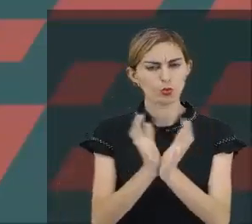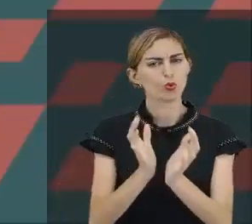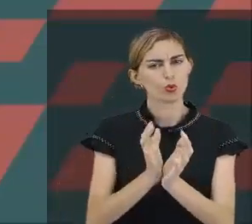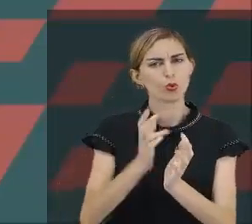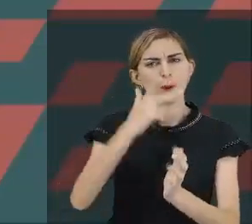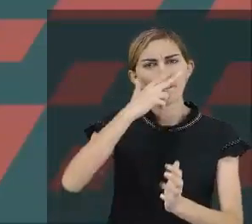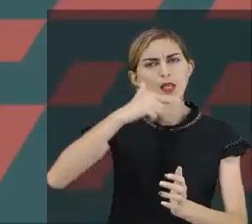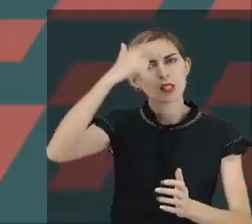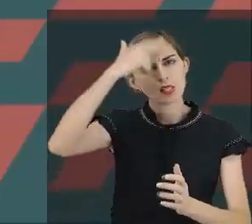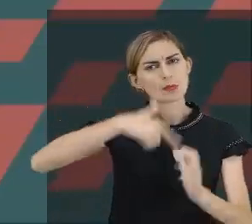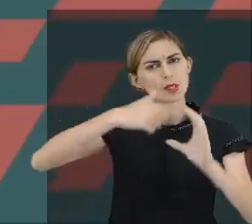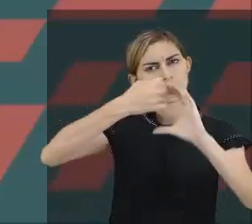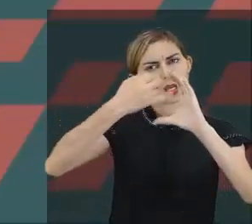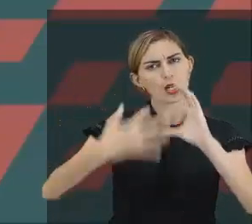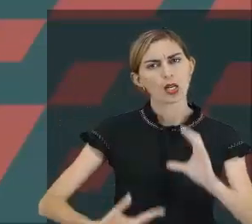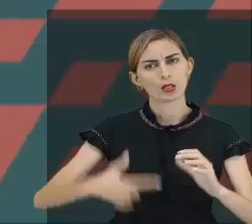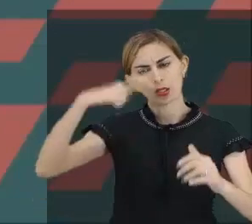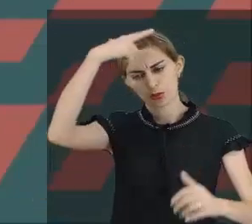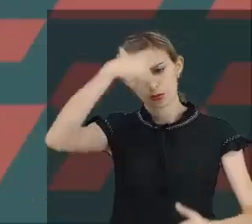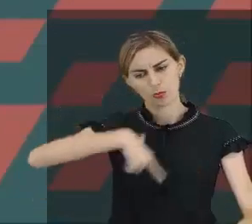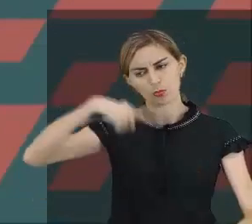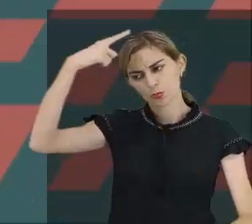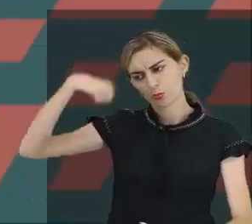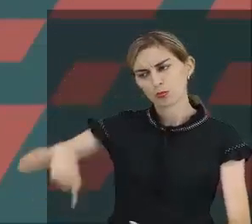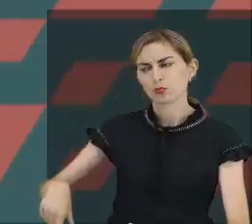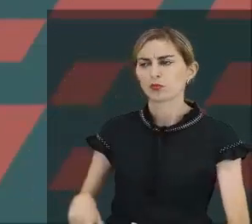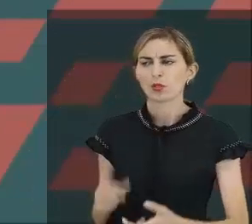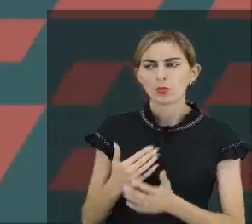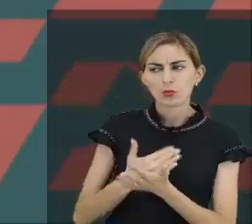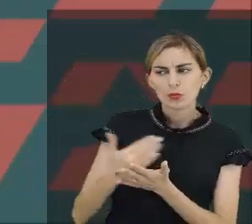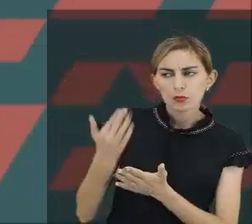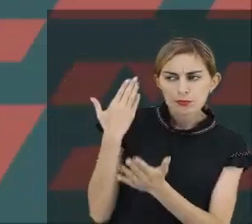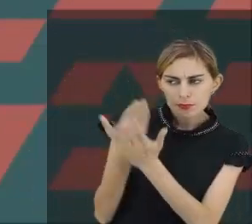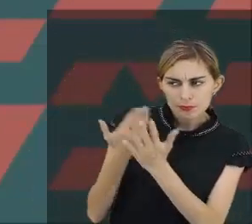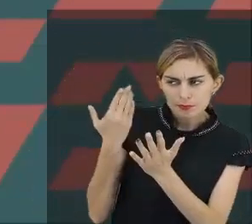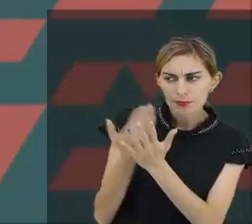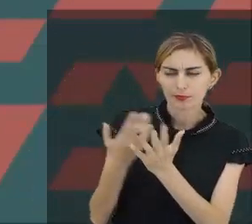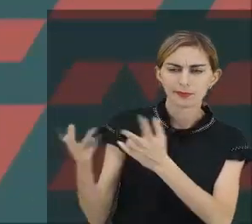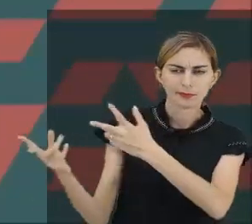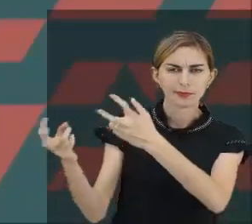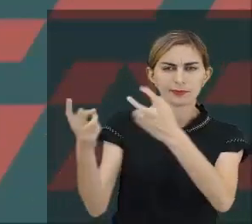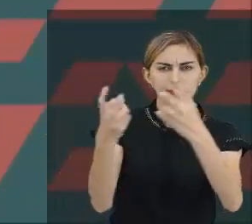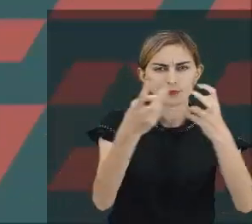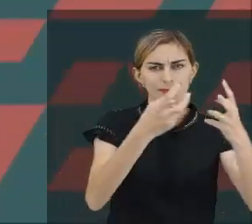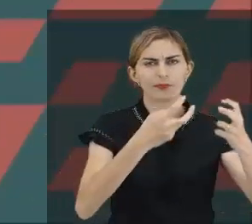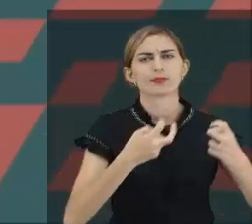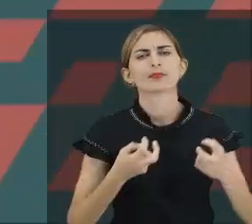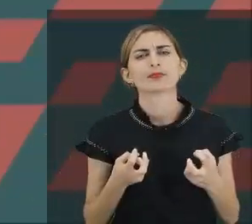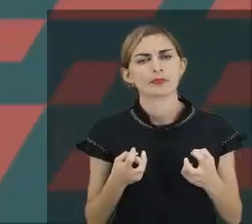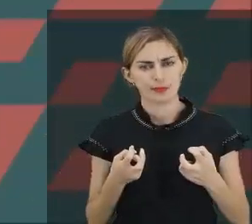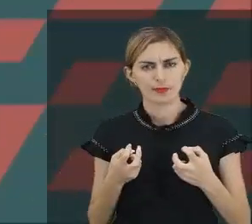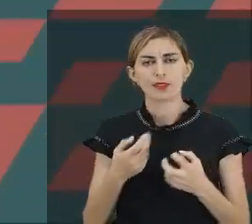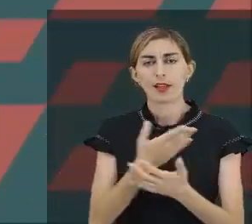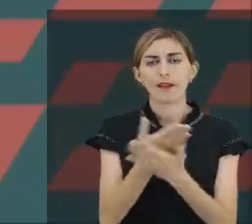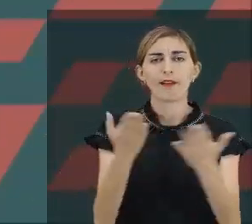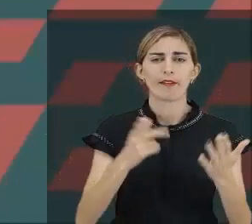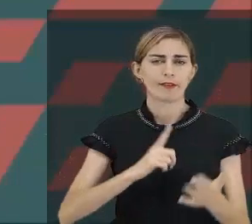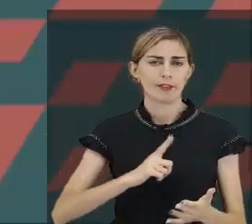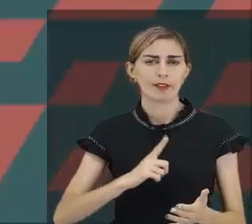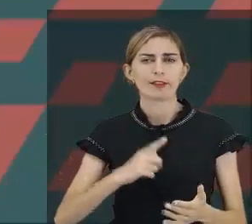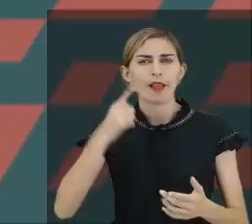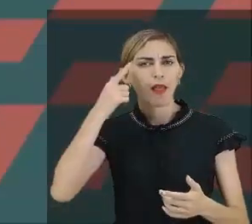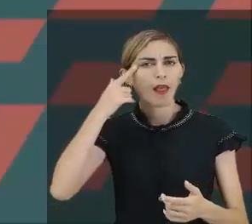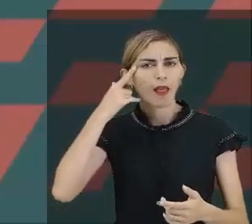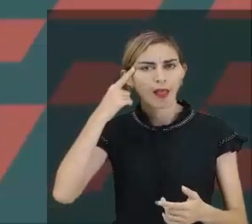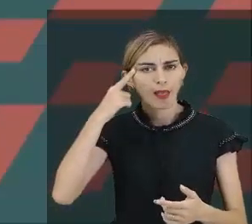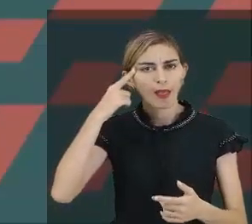determinado grupo que tinha as mesmas características. E começou a estudar e perceber, né, que eles